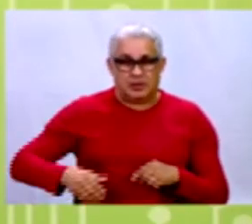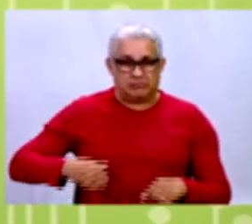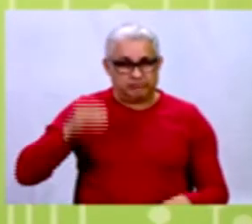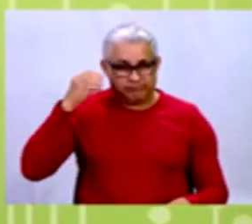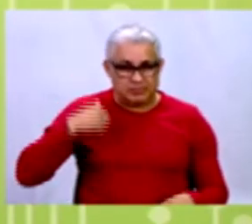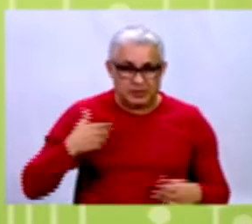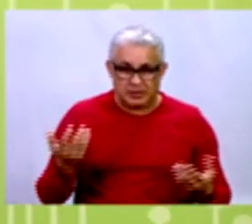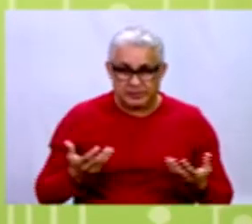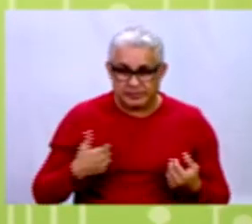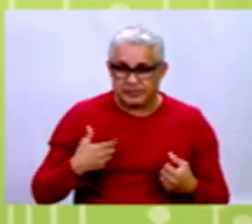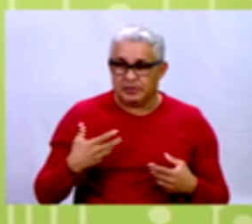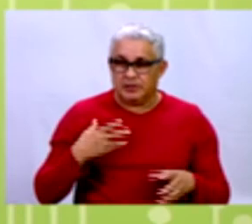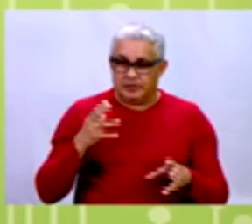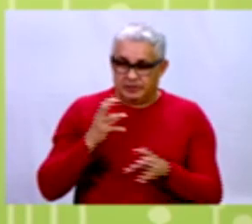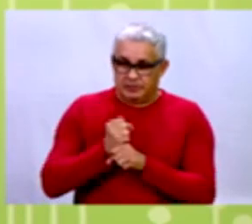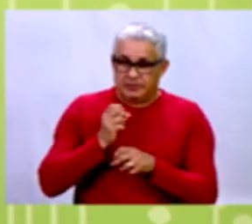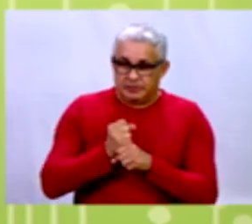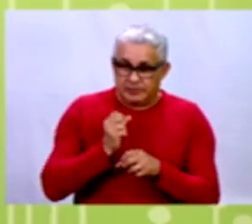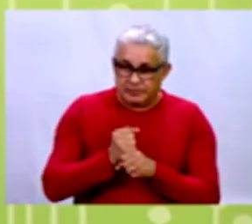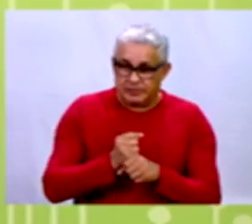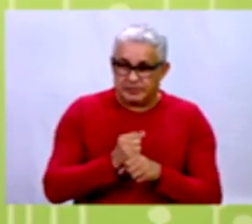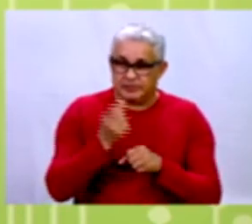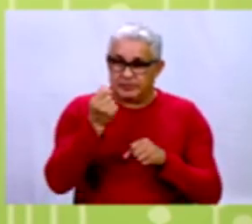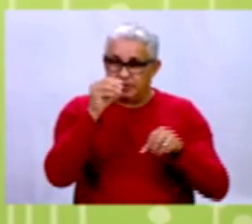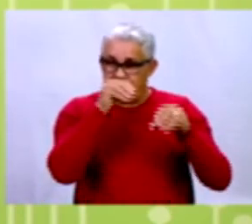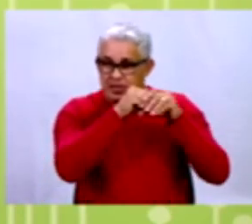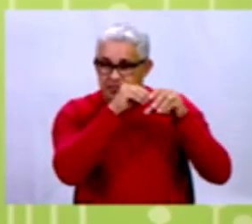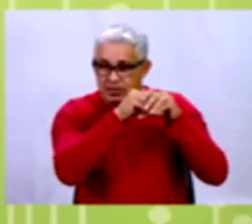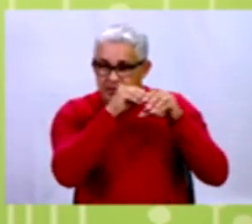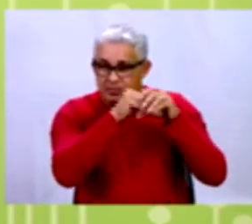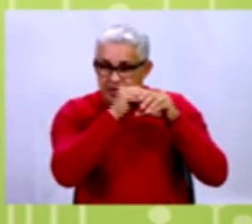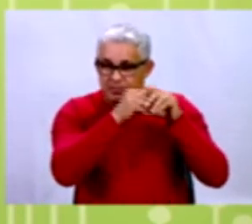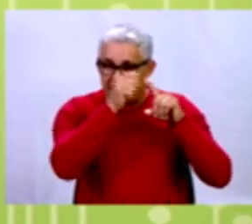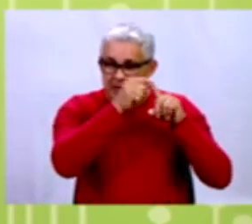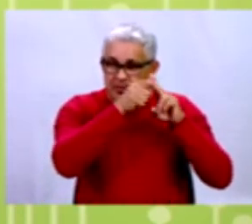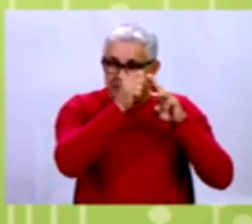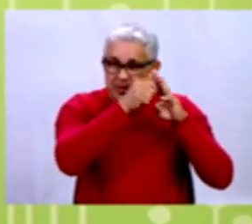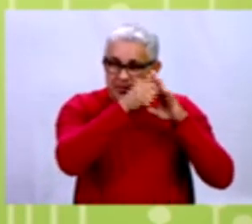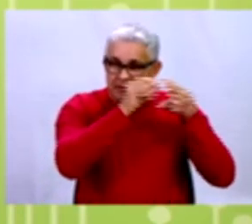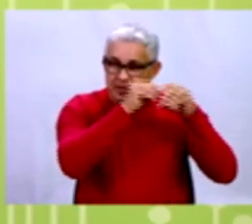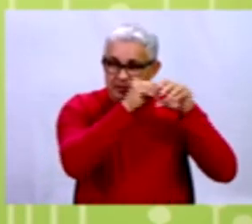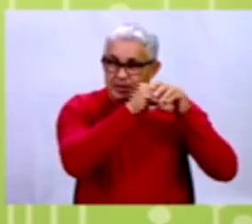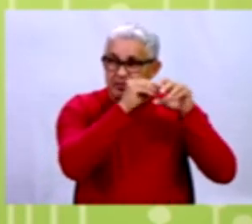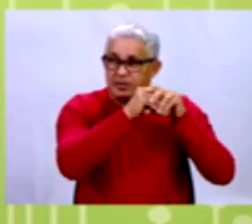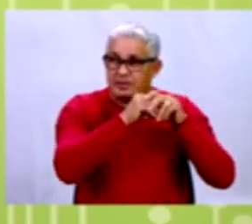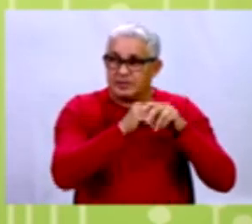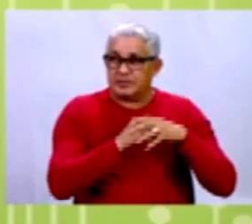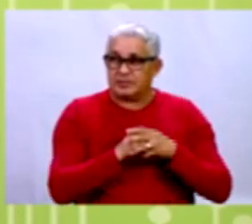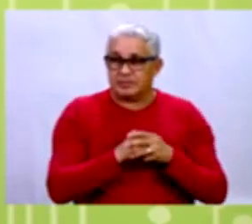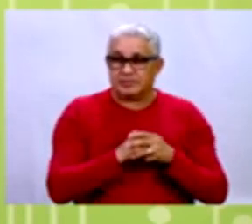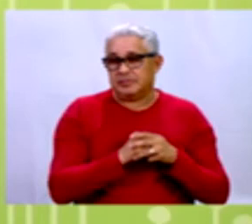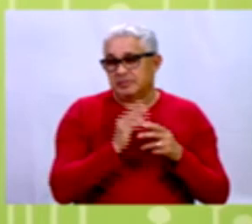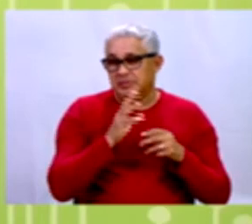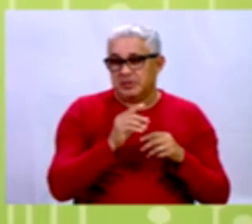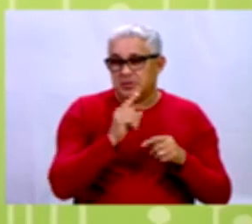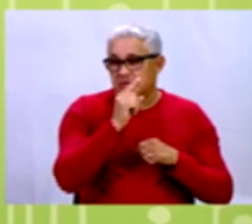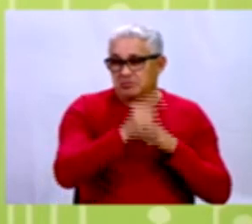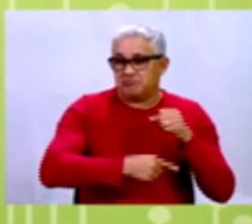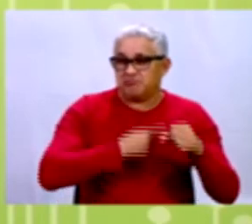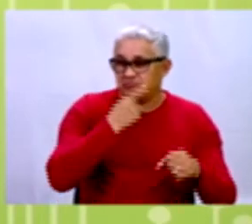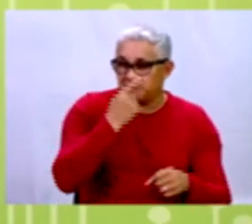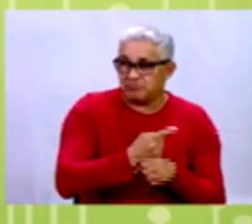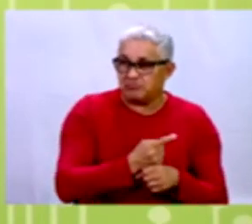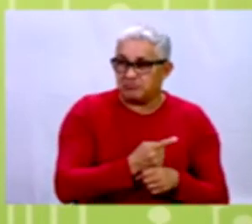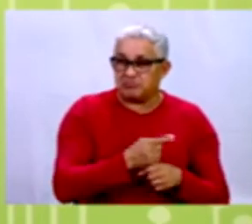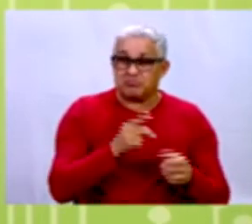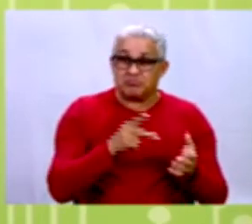agora eu vou juntar dinheiro, vou colocar o dinheiro, vou guardar ele todo mês ali, quando chegar daqui um ano eu vou... Na verdade é